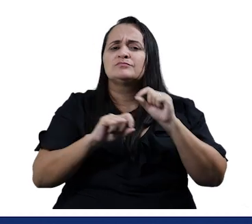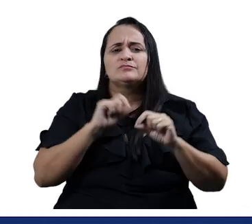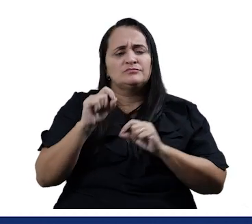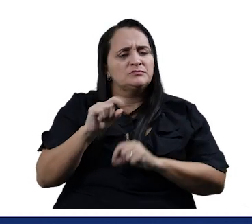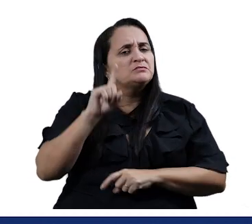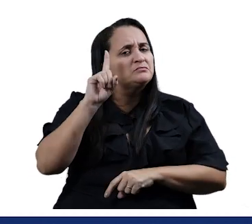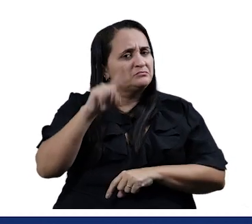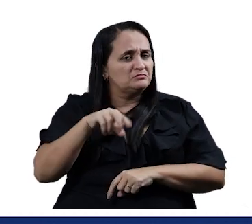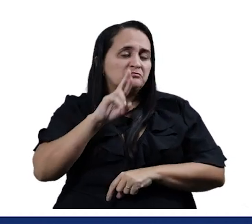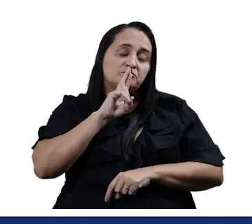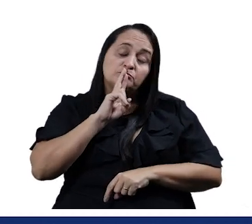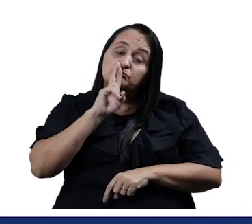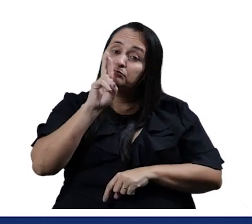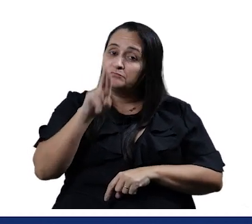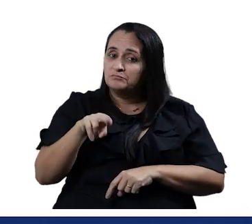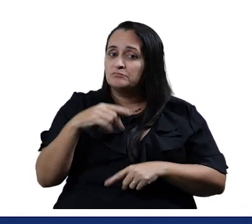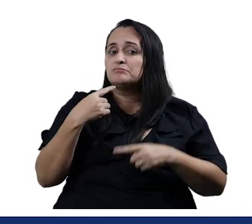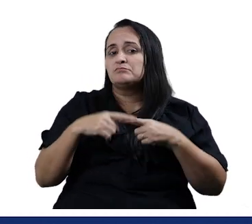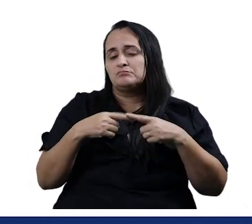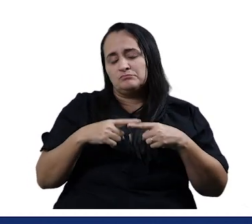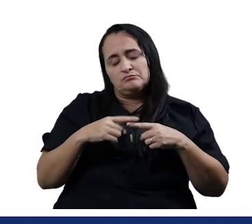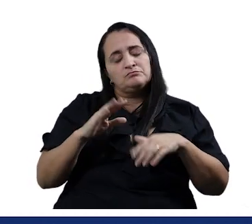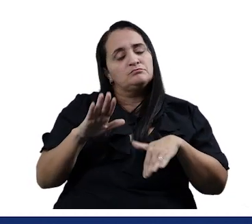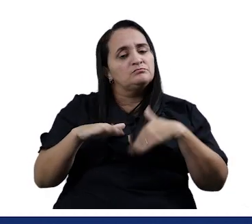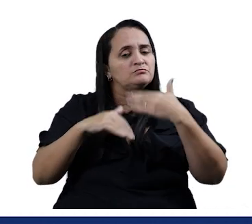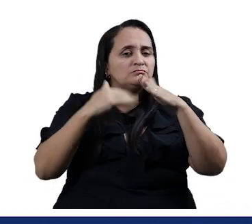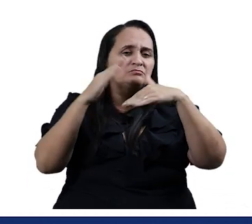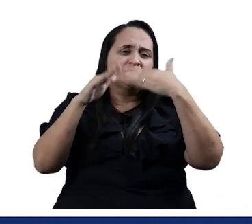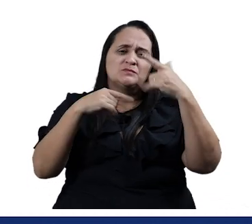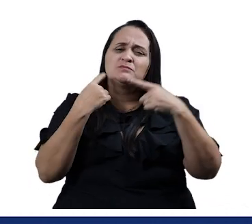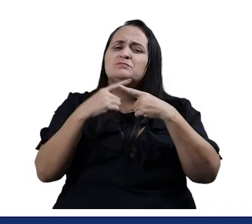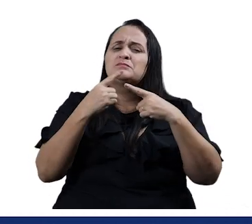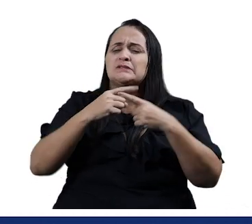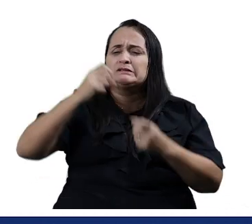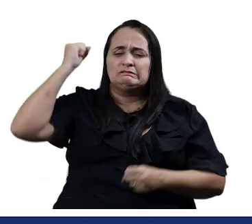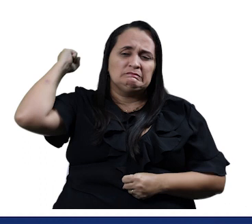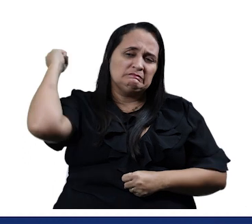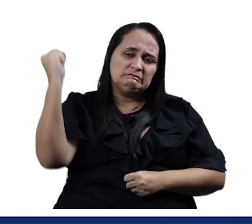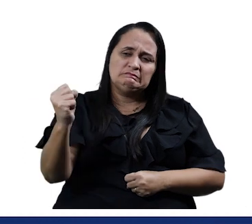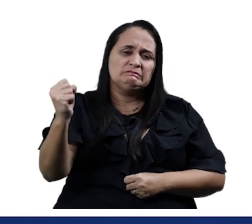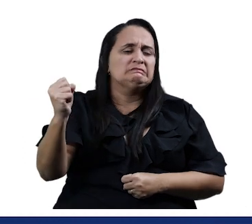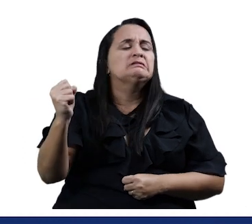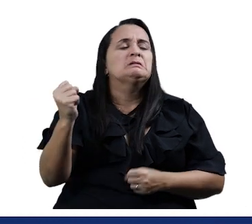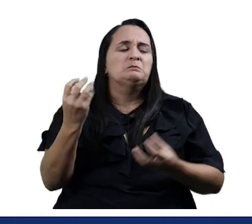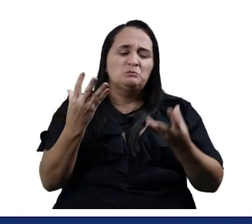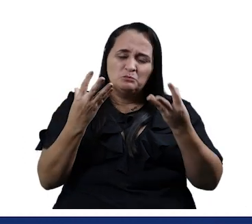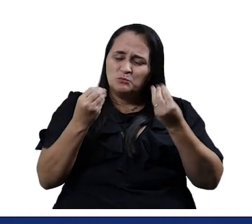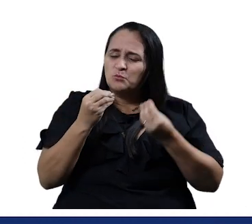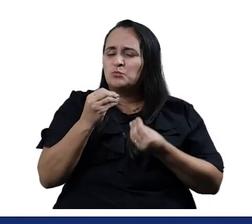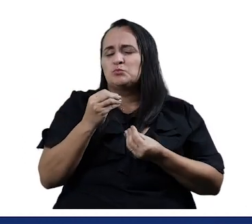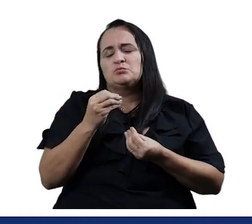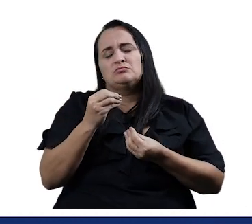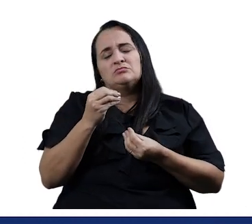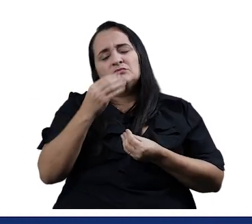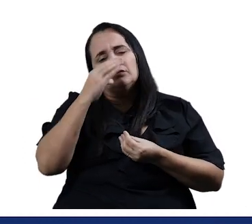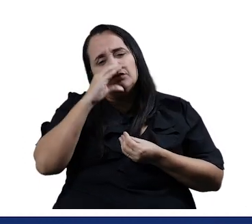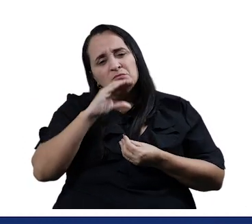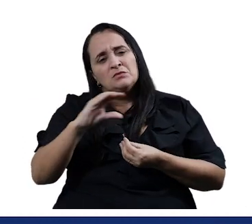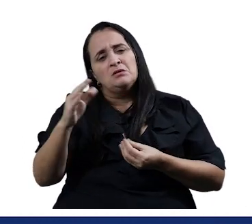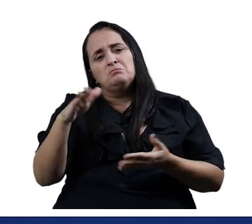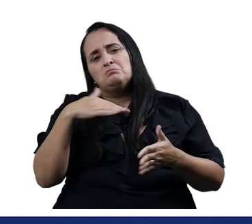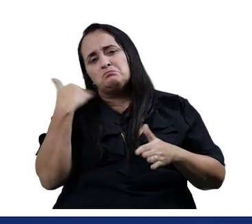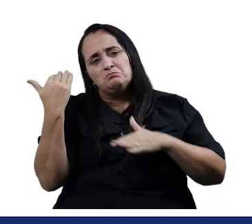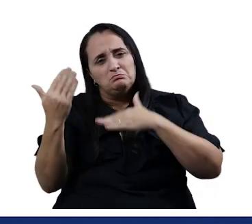que isso se deve a uma resposta evolutiva à matança brutal a que